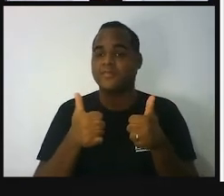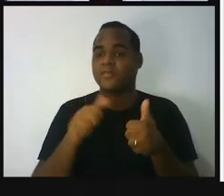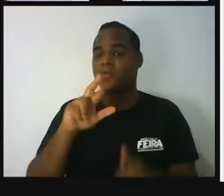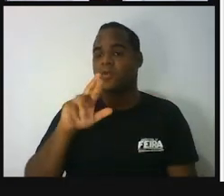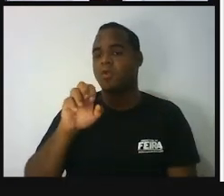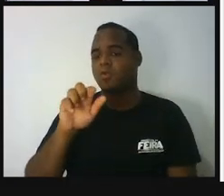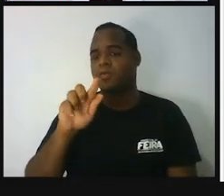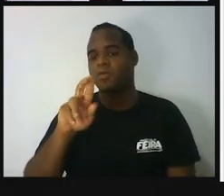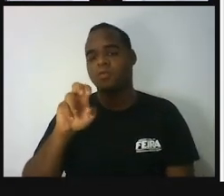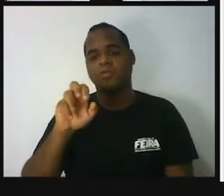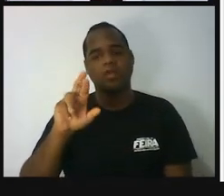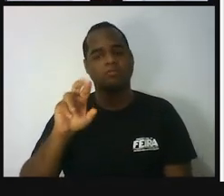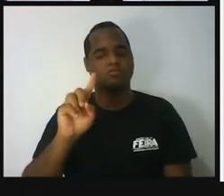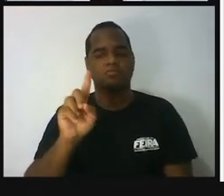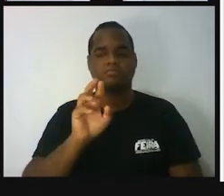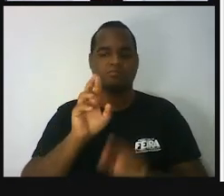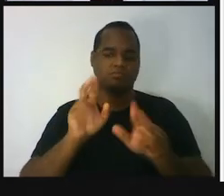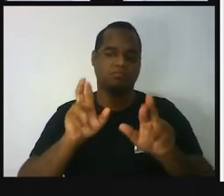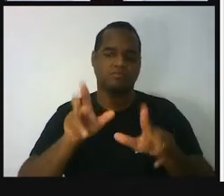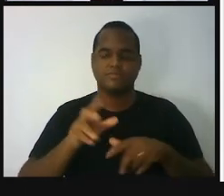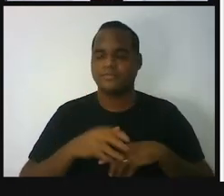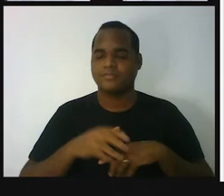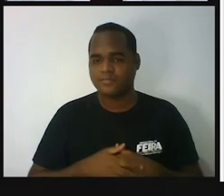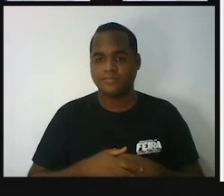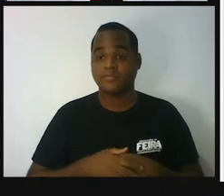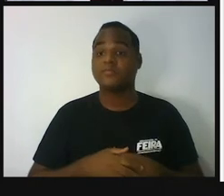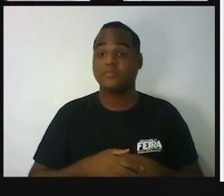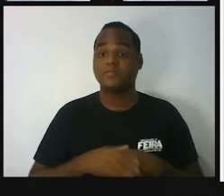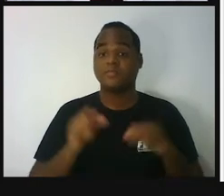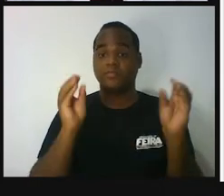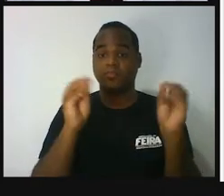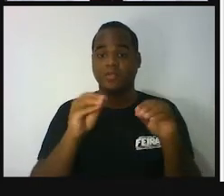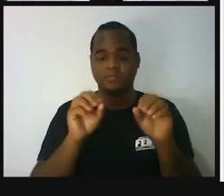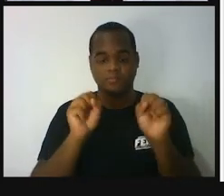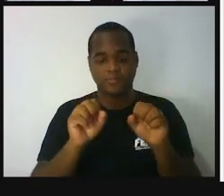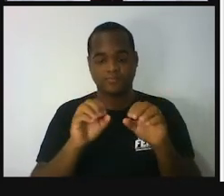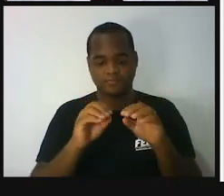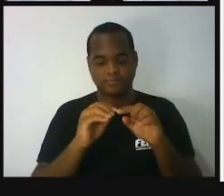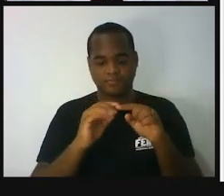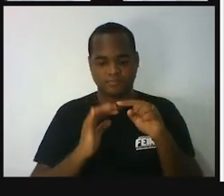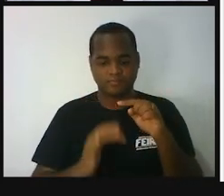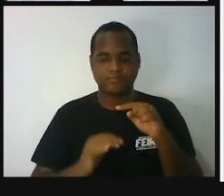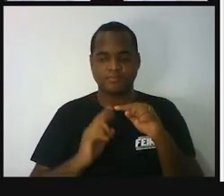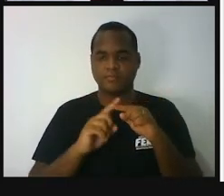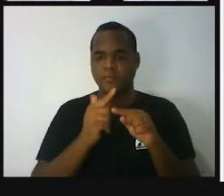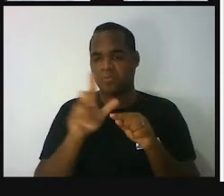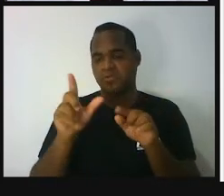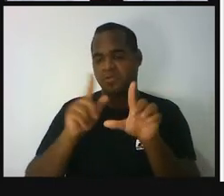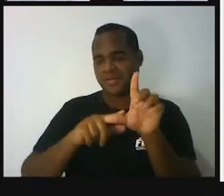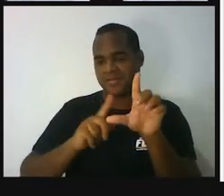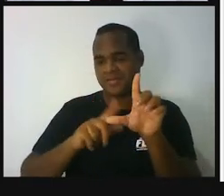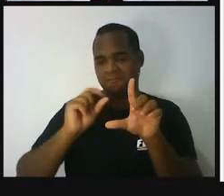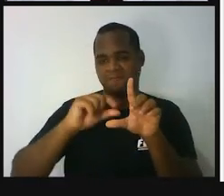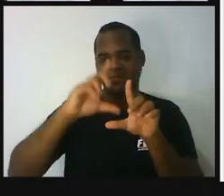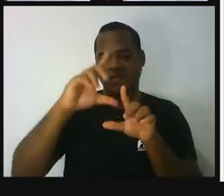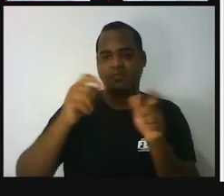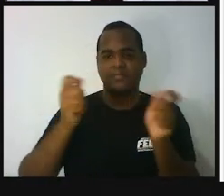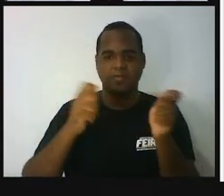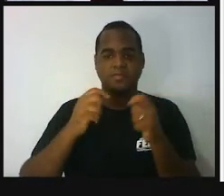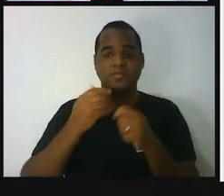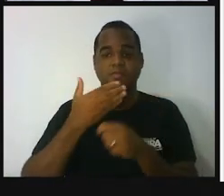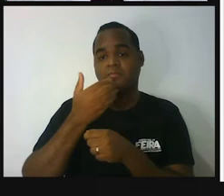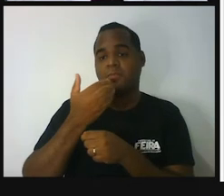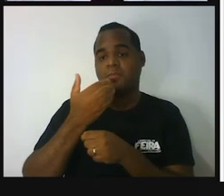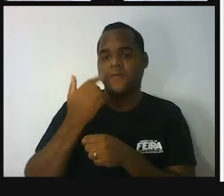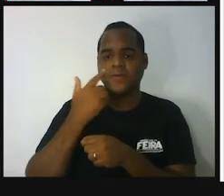regular, certo? E vamos colocar aqui, ó, embaixo dele. Vamos colocar maior, né? Porque fica melhor para a